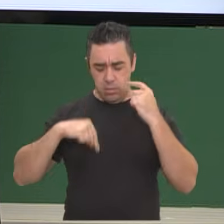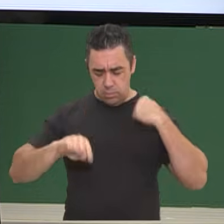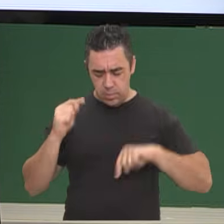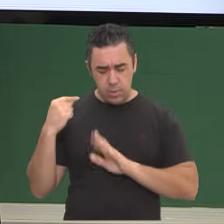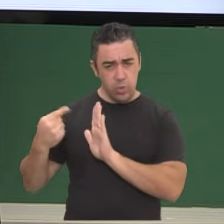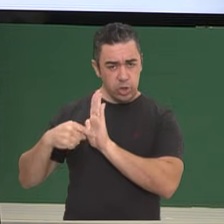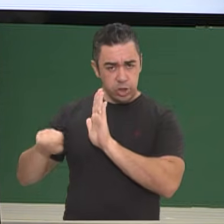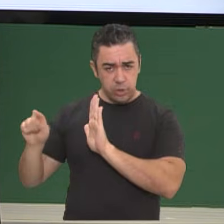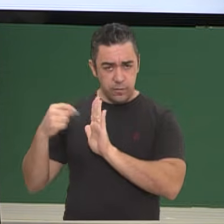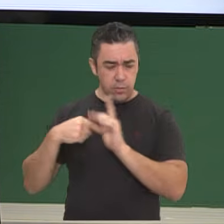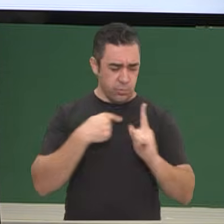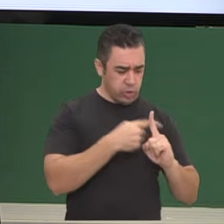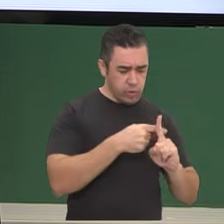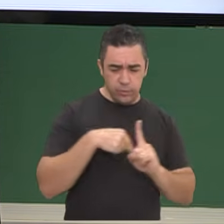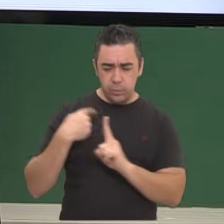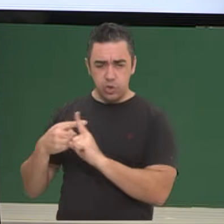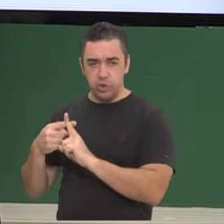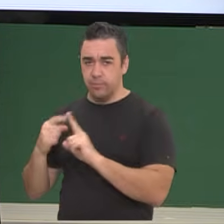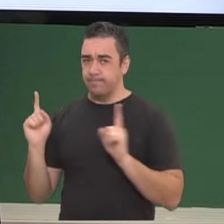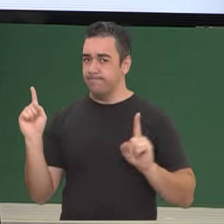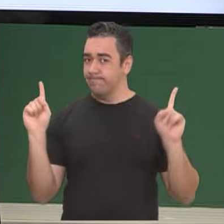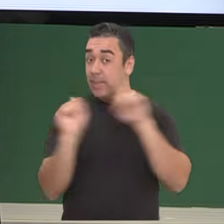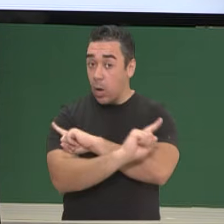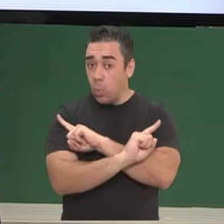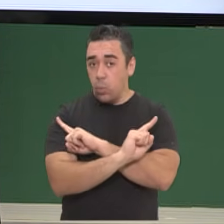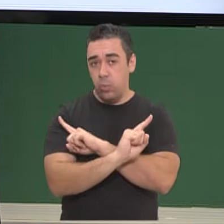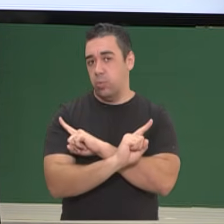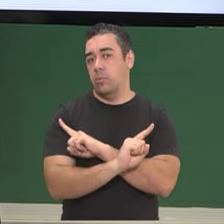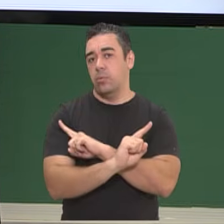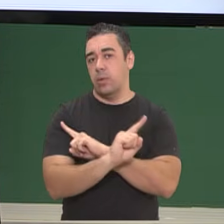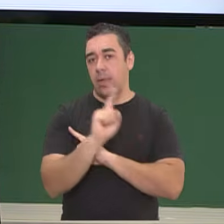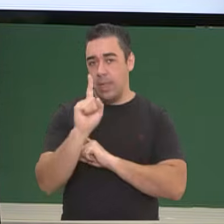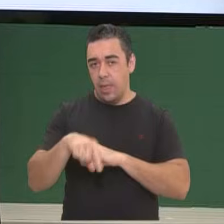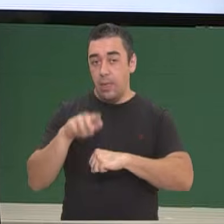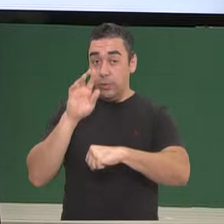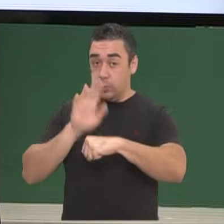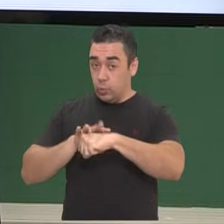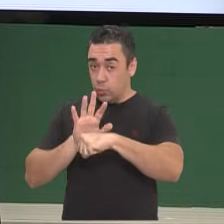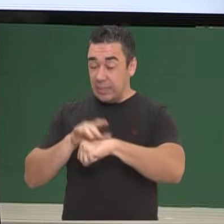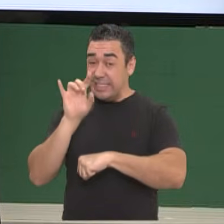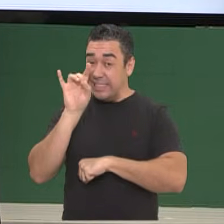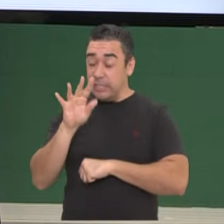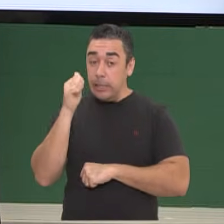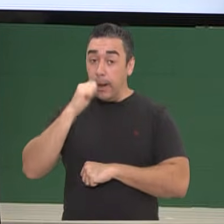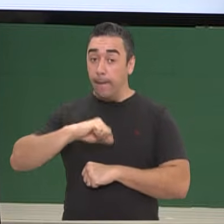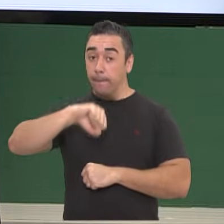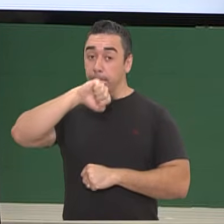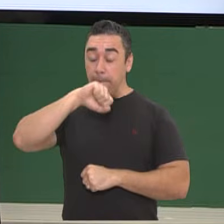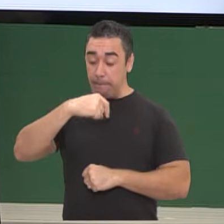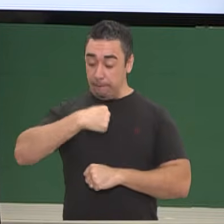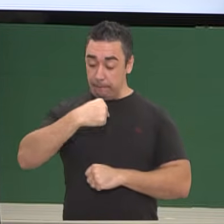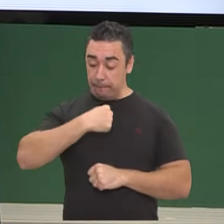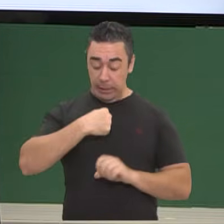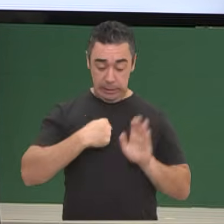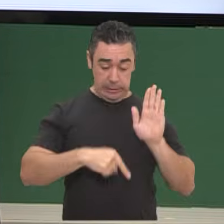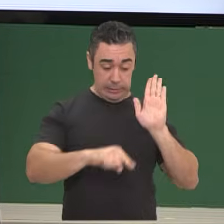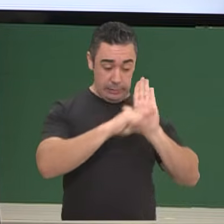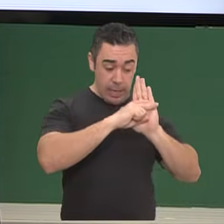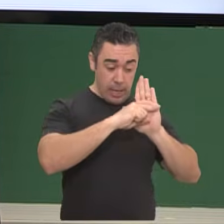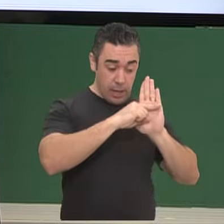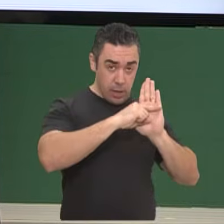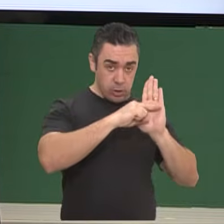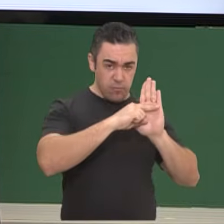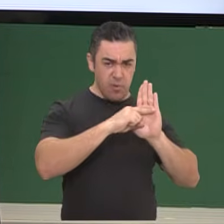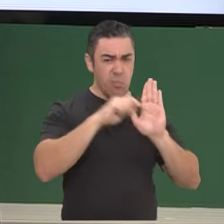gestante RH positivo? Não, gente. Lembrar que essa doença só ocorre se a mãe for negativo. As